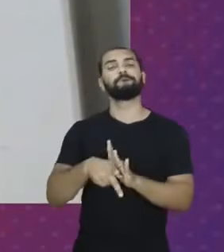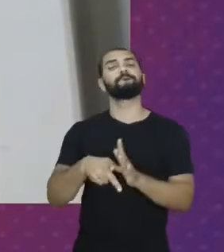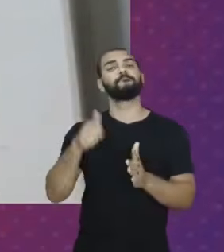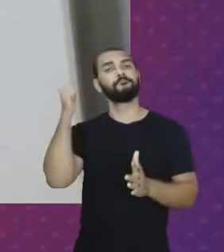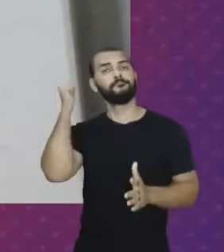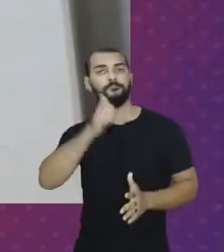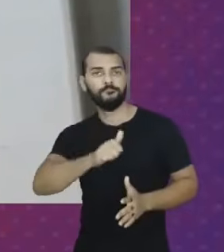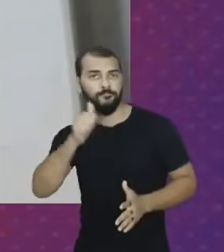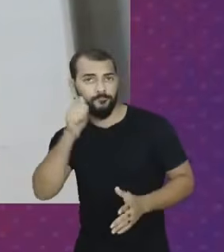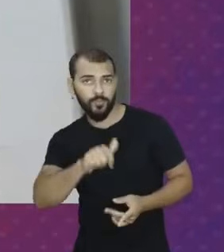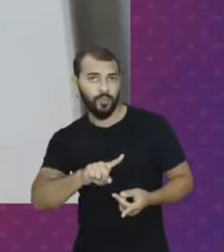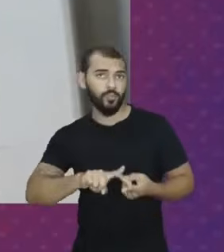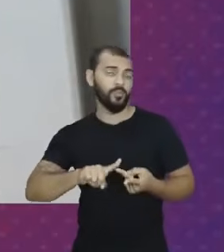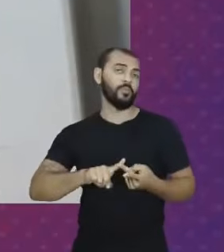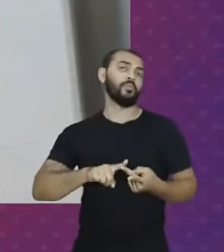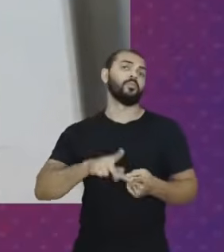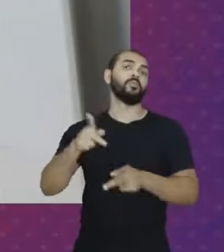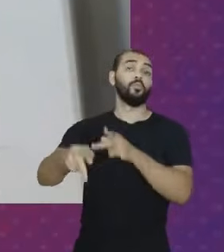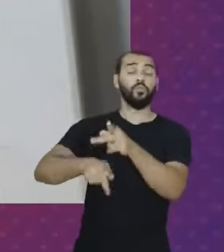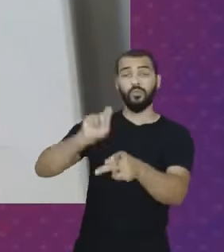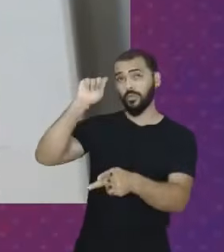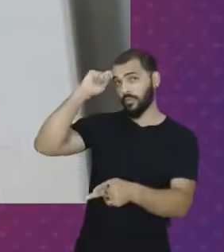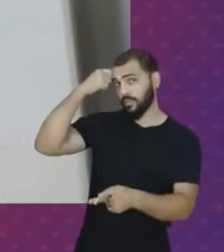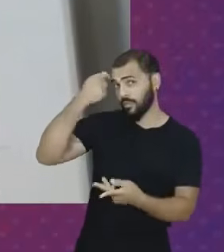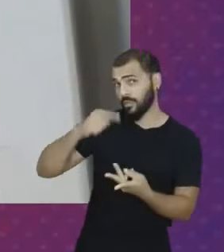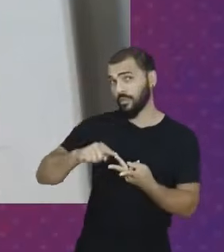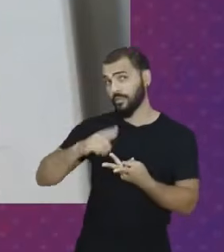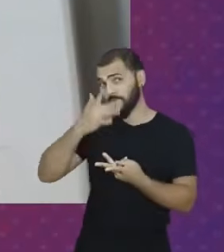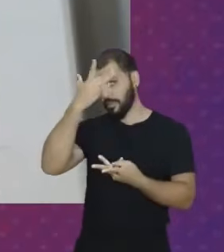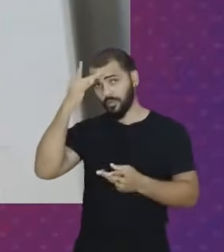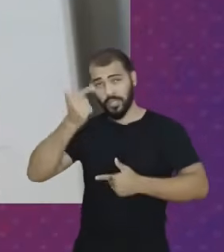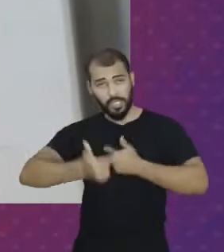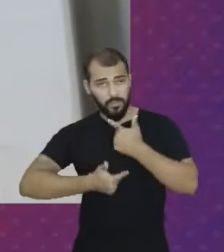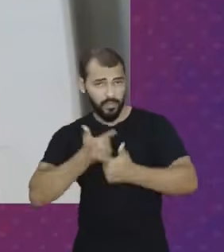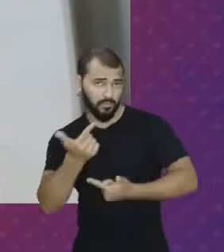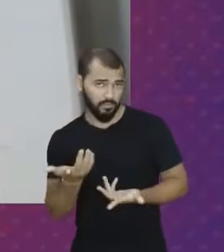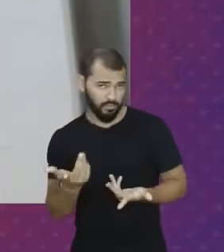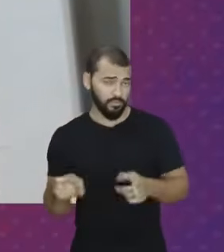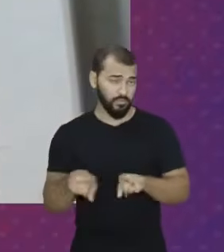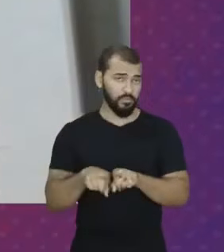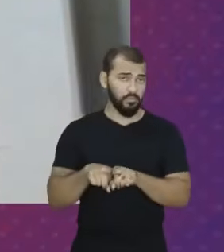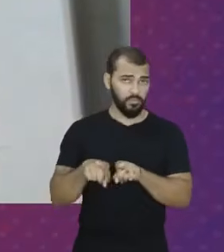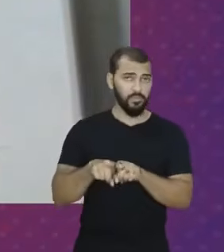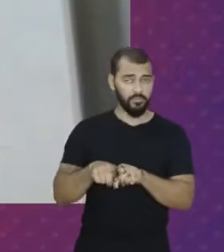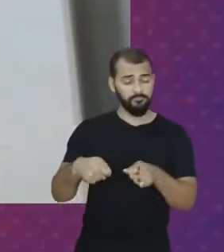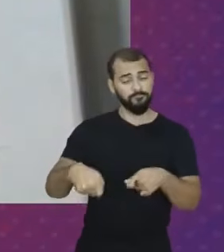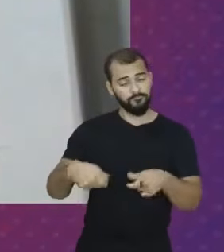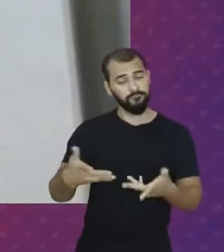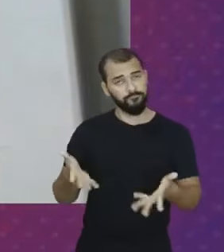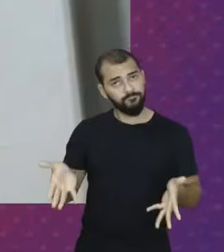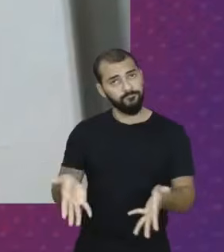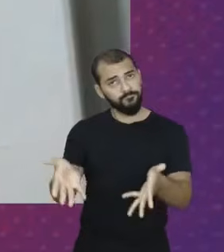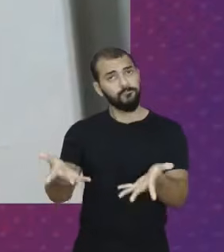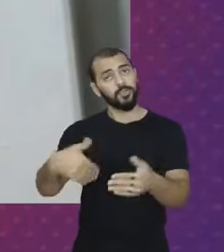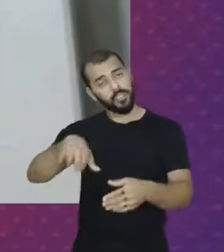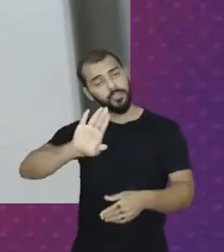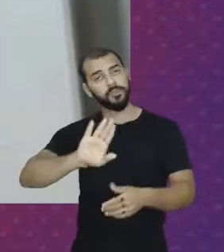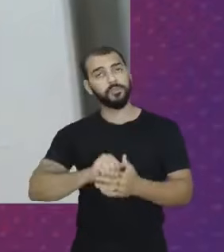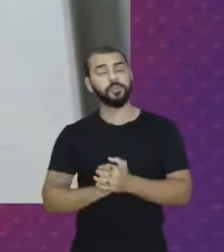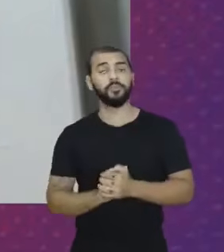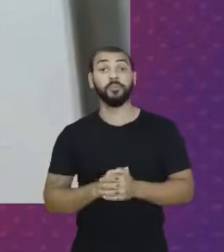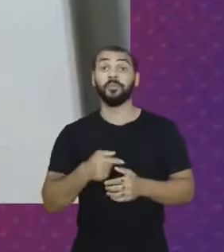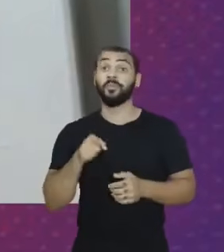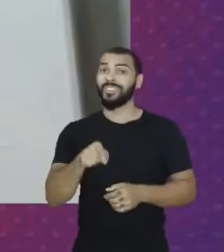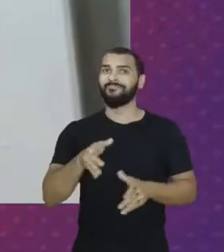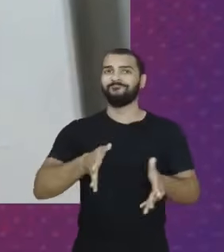comunidade LGBTQIA+, a população negra, os trabalhadores e trabalhadoras. E percebemos que o mandato, ele